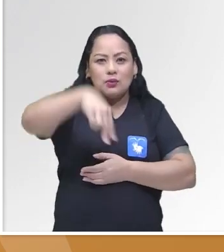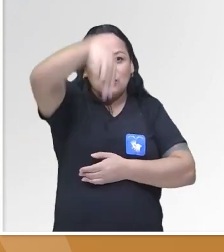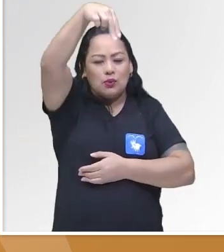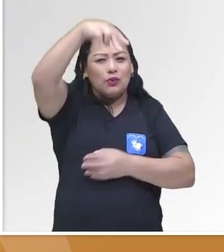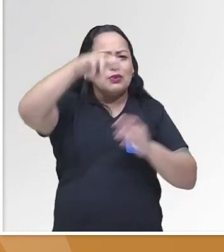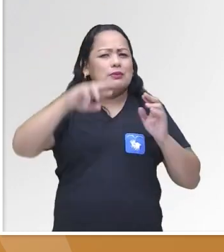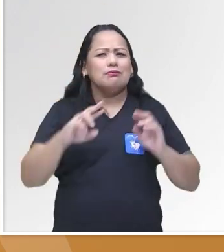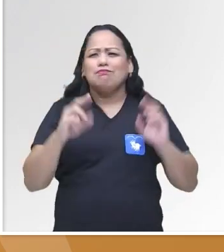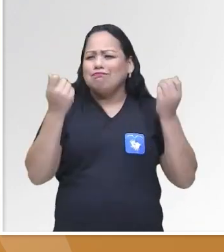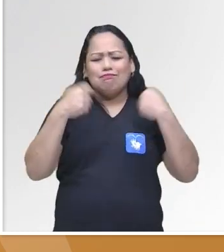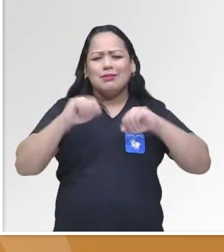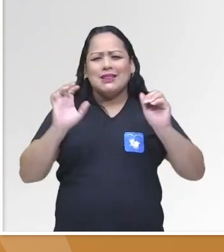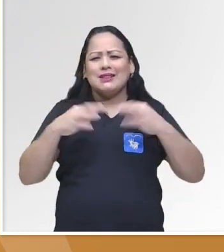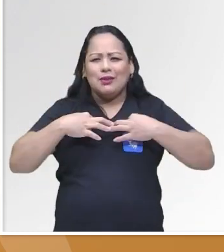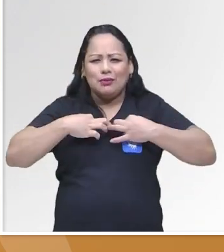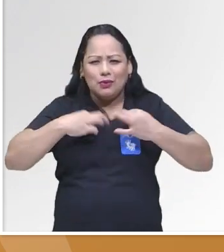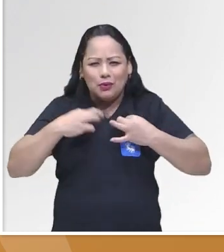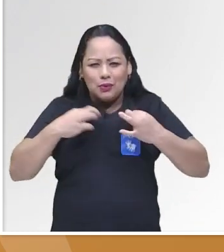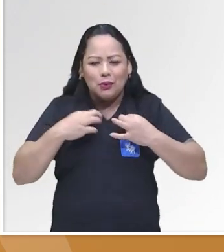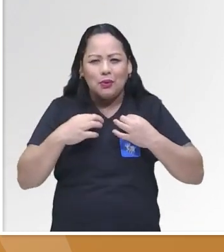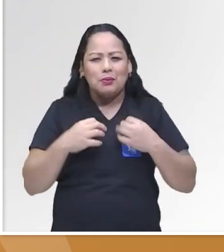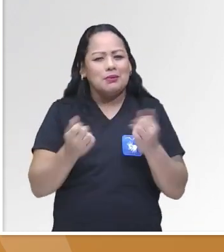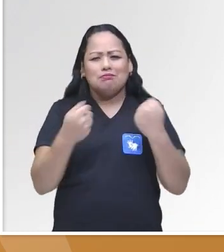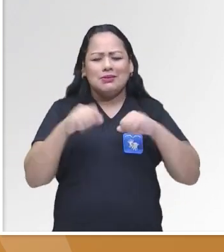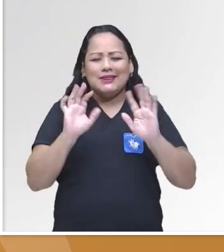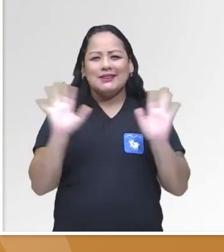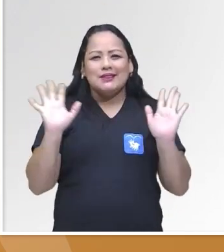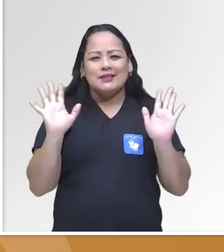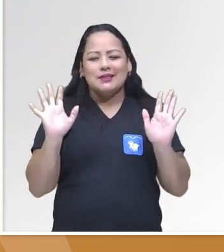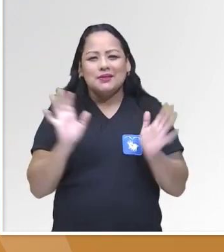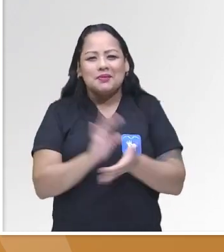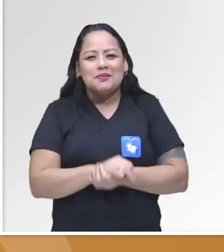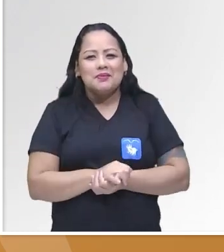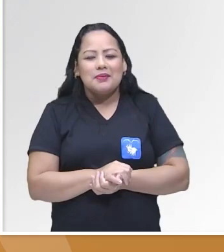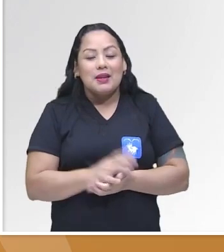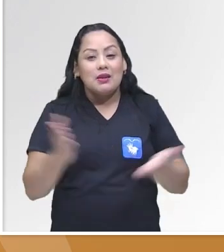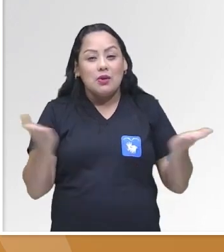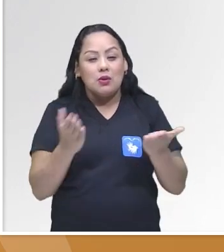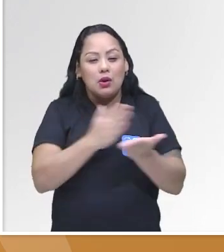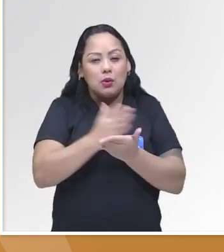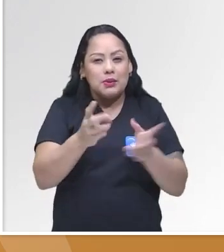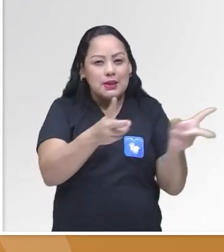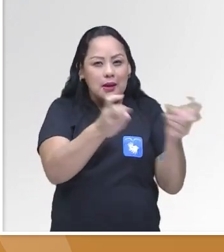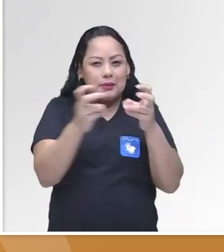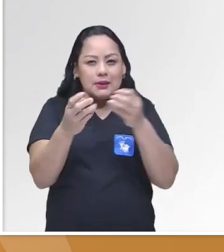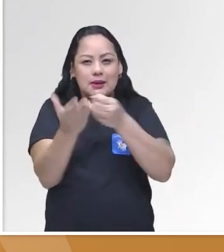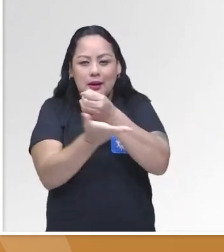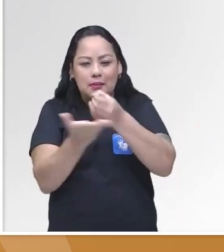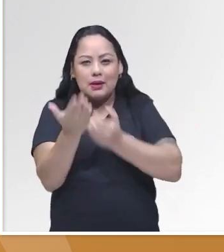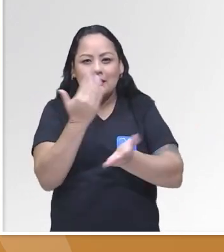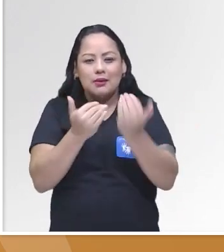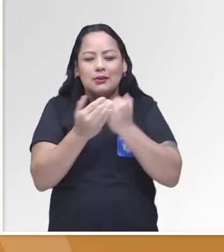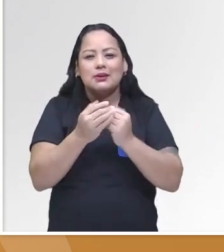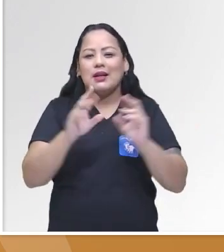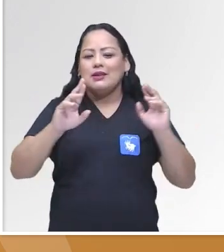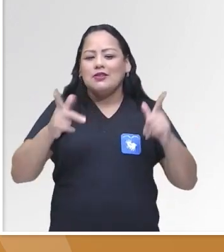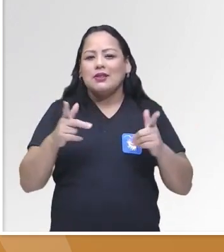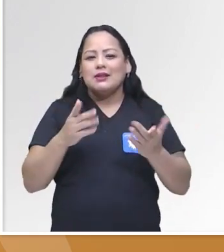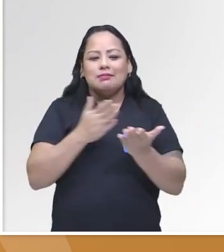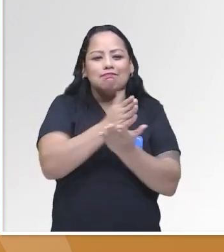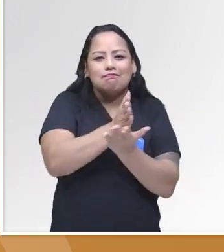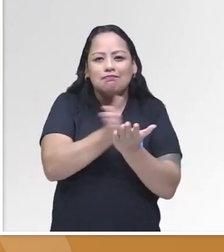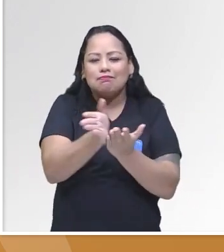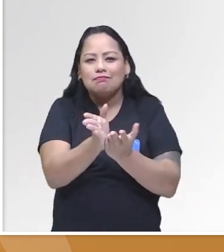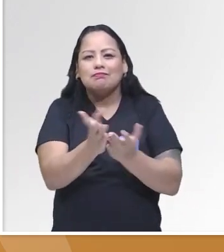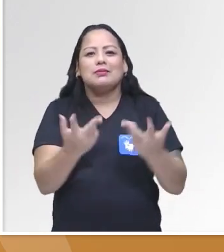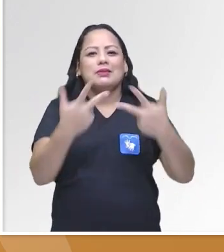de indumentária. Então, não havia necessidade de usá-los. Então, a gente vai começar a perceber também a base alimentar, que é diferenciada. Por quê? Porque